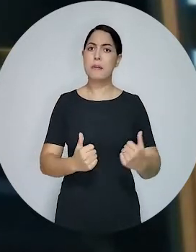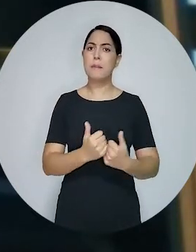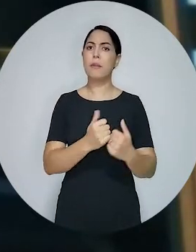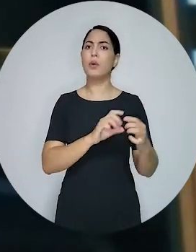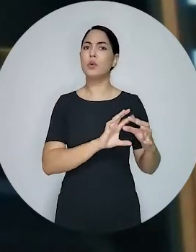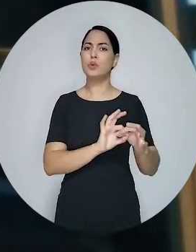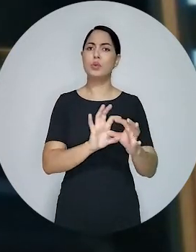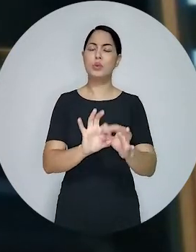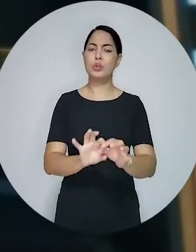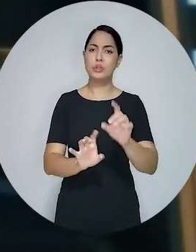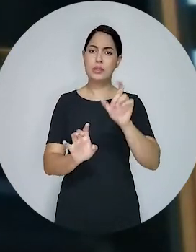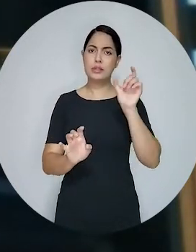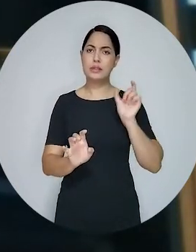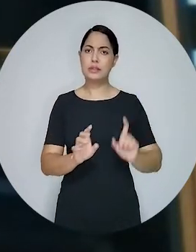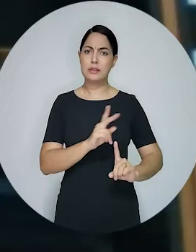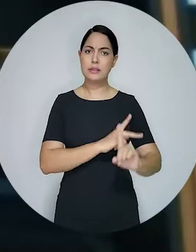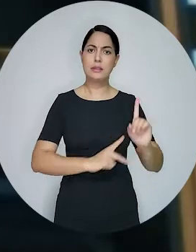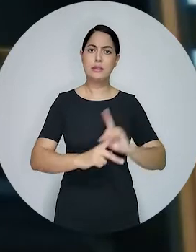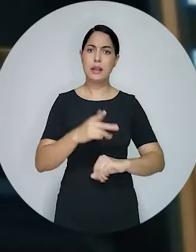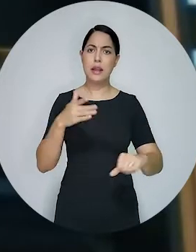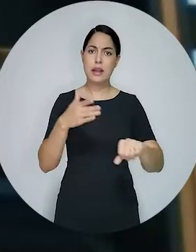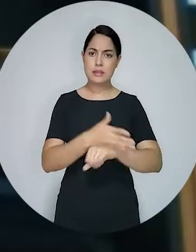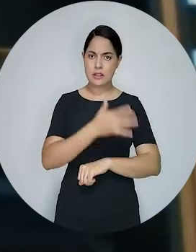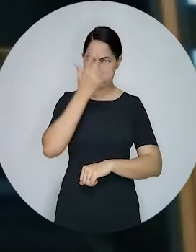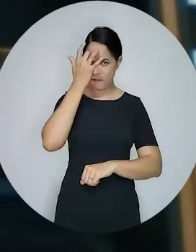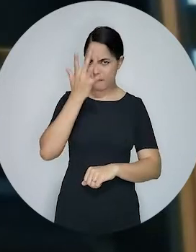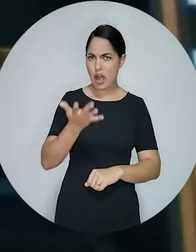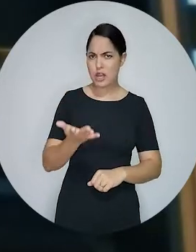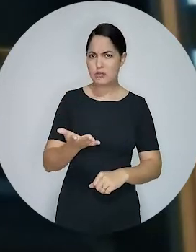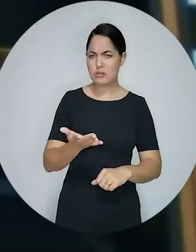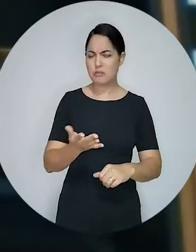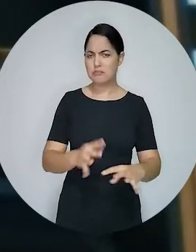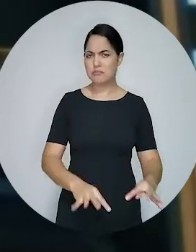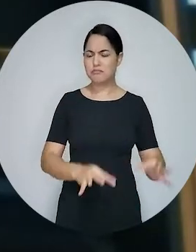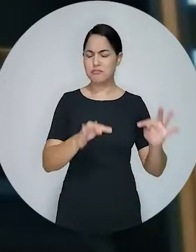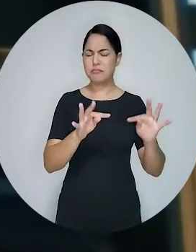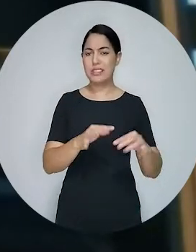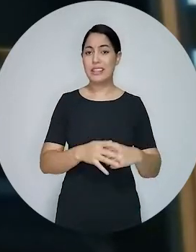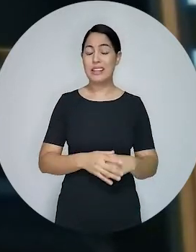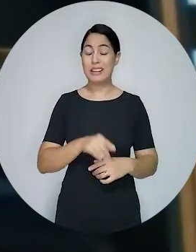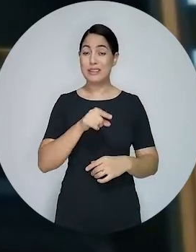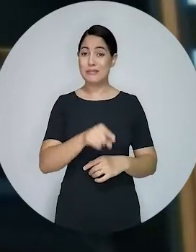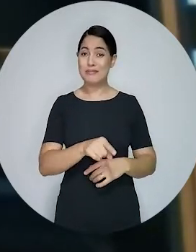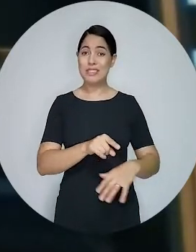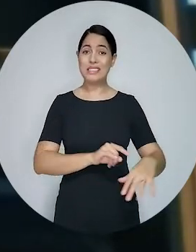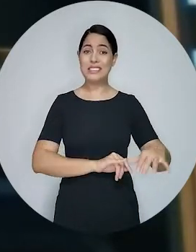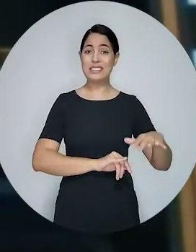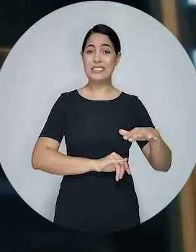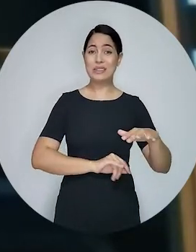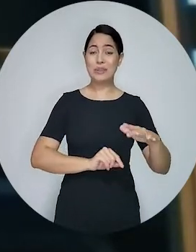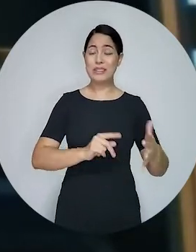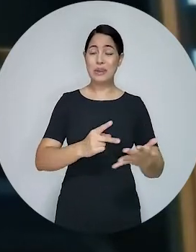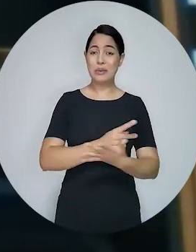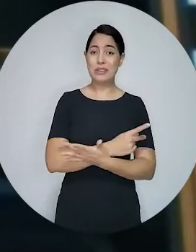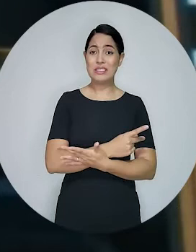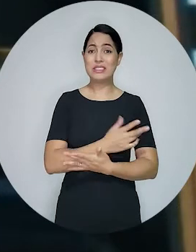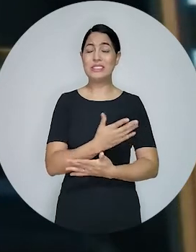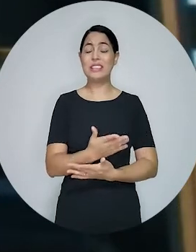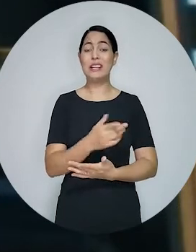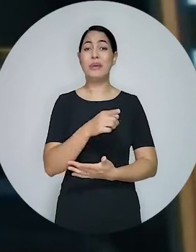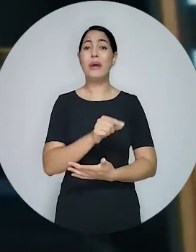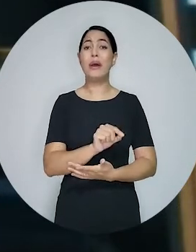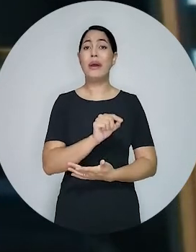agilidade e podem beneficiar o segurado em razão da sua facilidade de acesso. Porém,